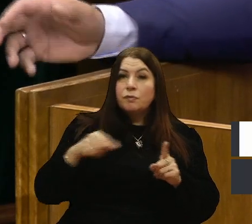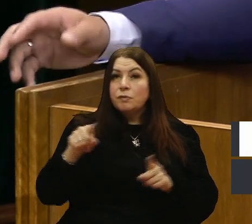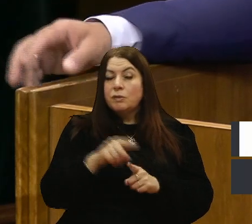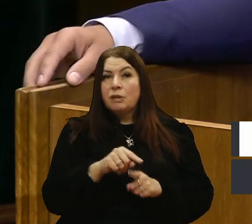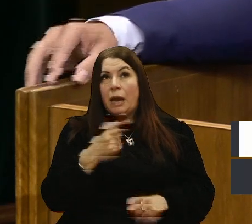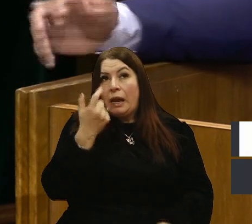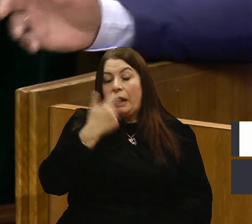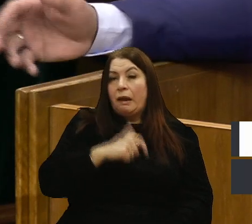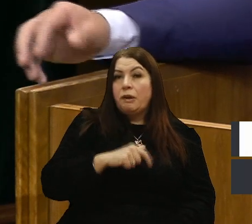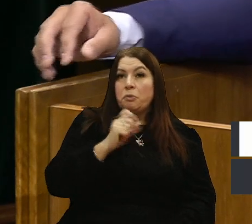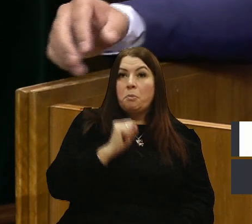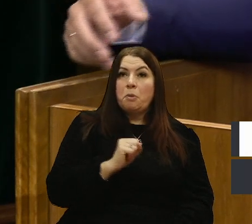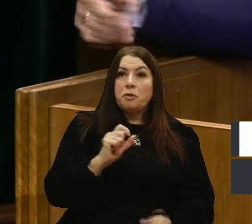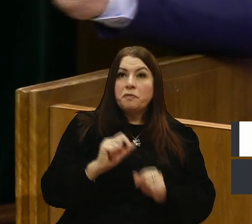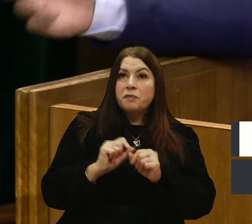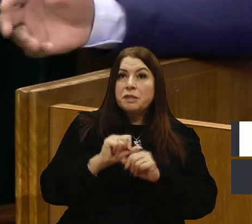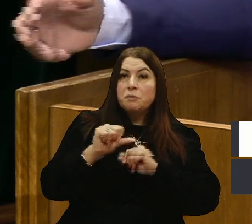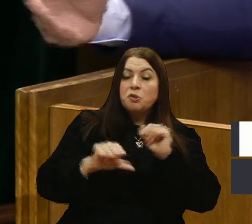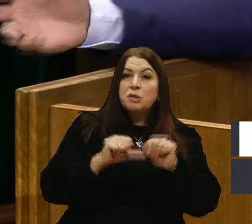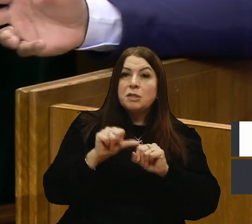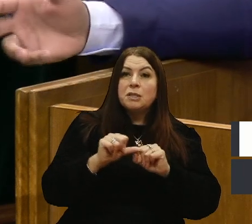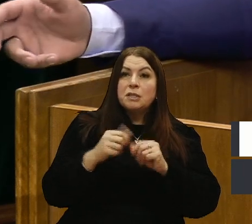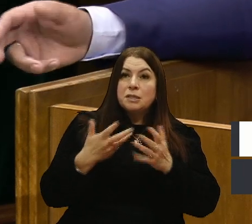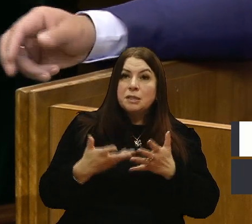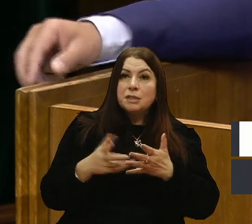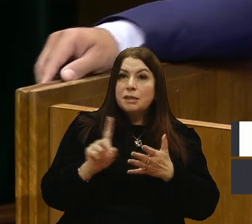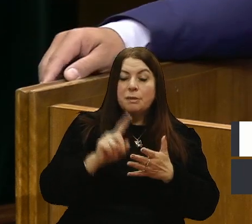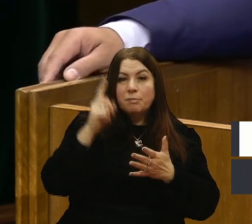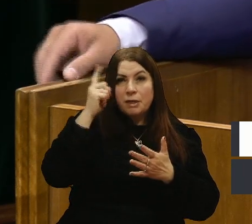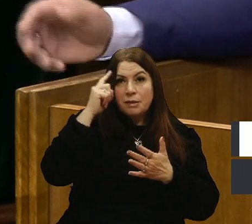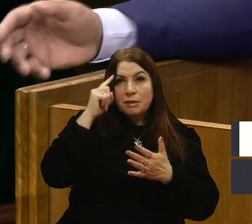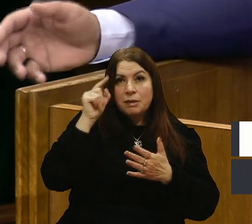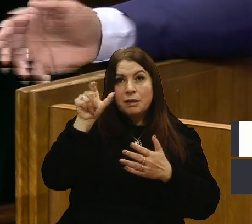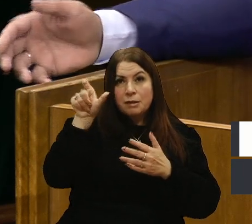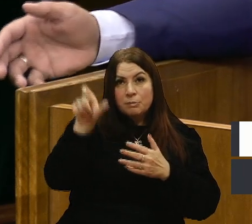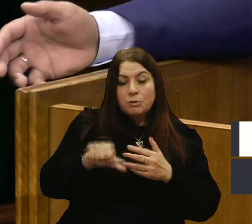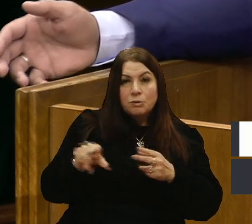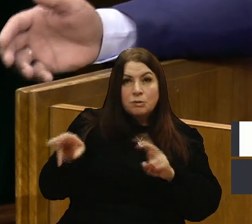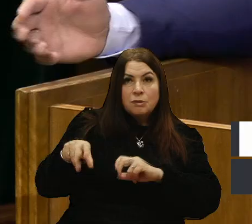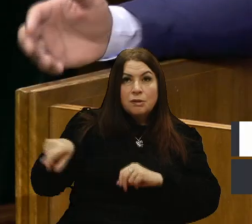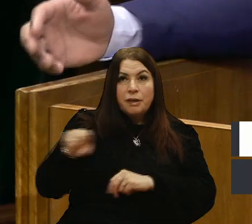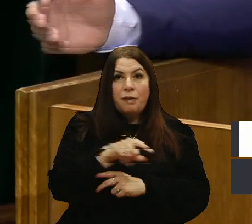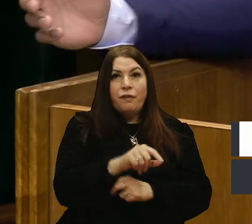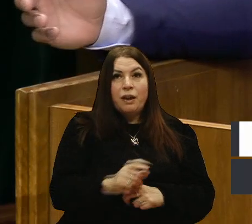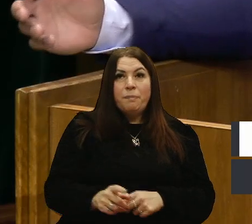sei lá, que podem fazer mudanças à reveria sem pensar nos agricultores, acabaram